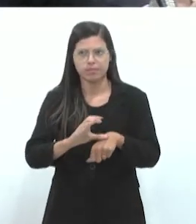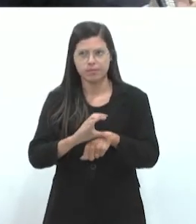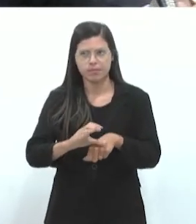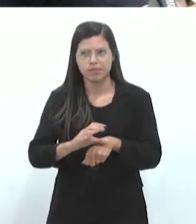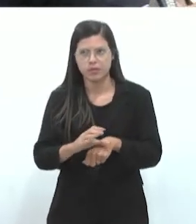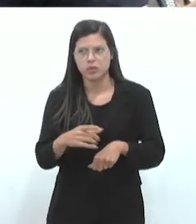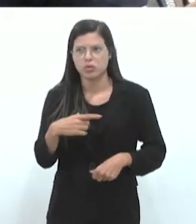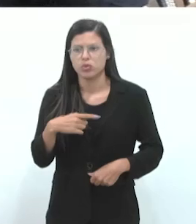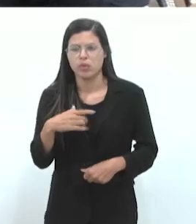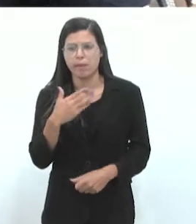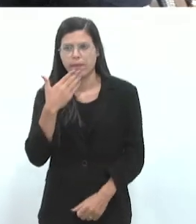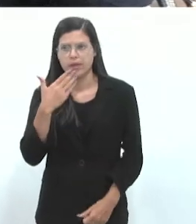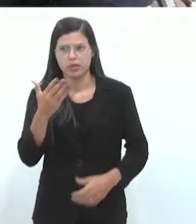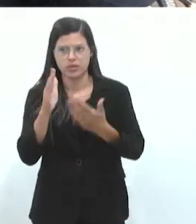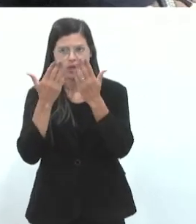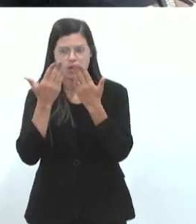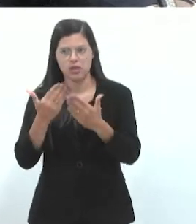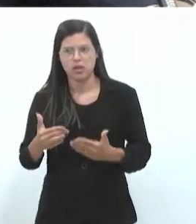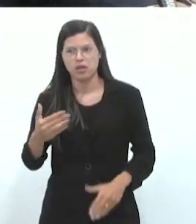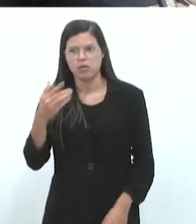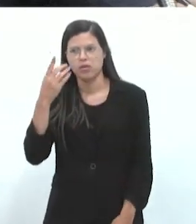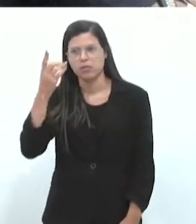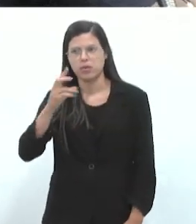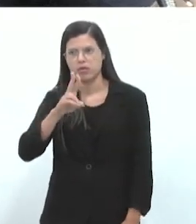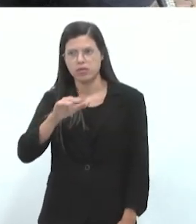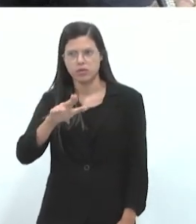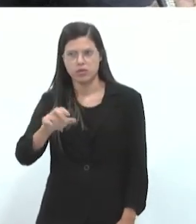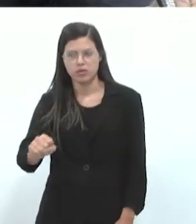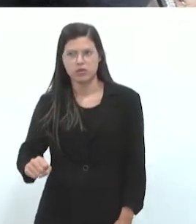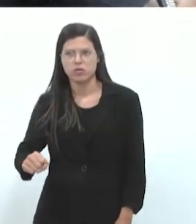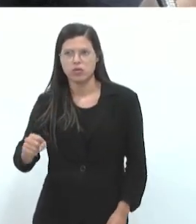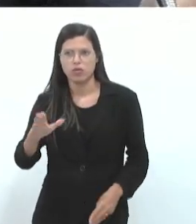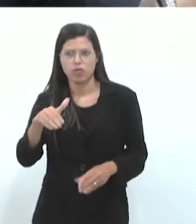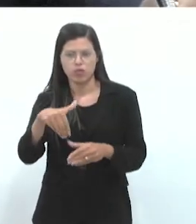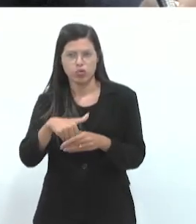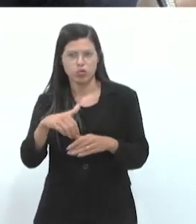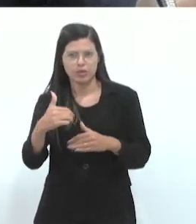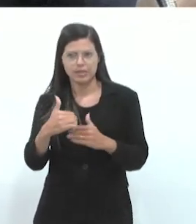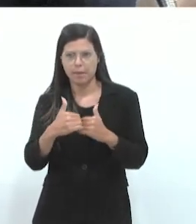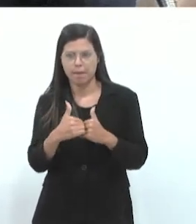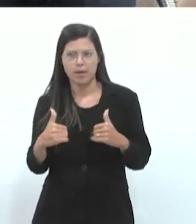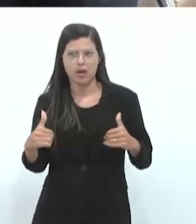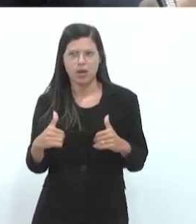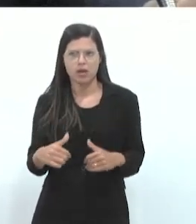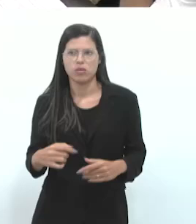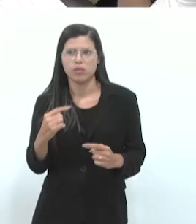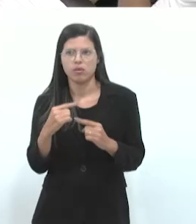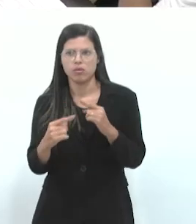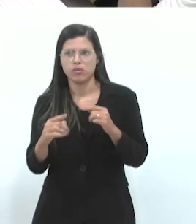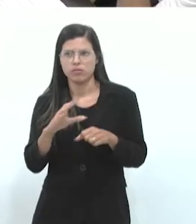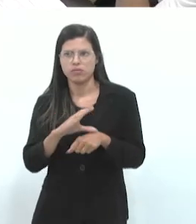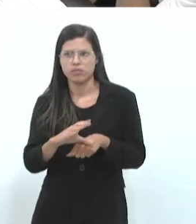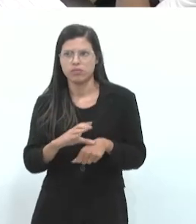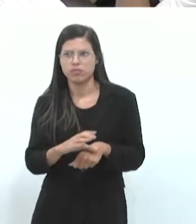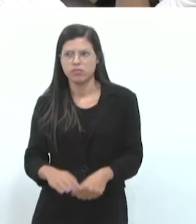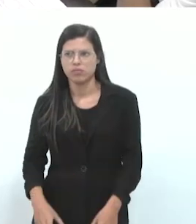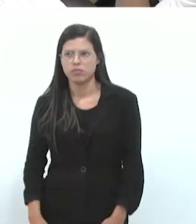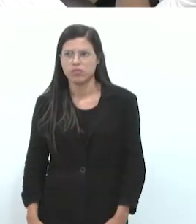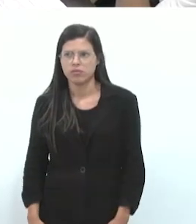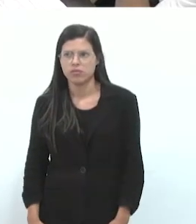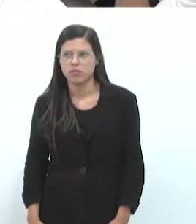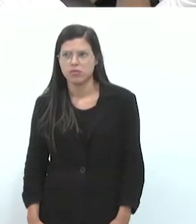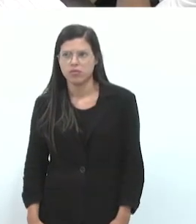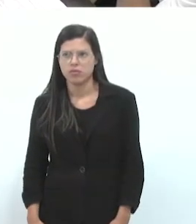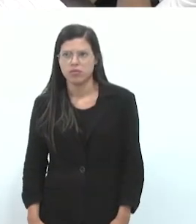um pedido de vista, deputado Vinícius Cozzolino, que apresentou voto em separado pela Vossa inconstitucionalidade. Excelência leu errado. Não, O parecer eu- original